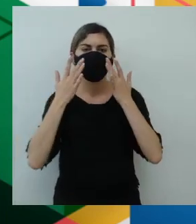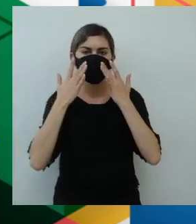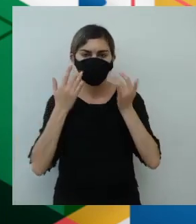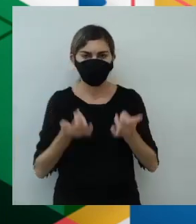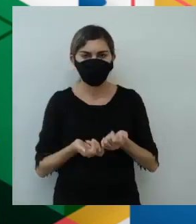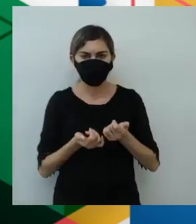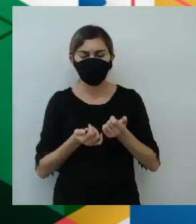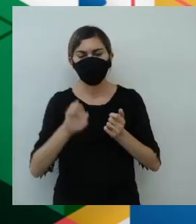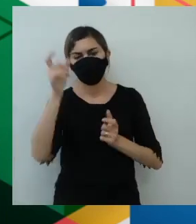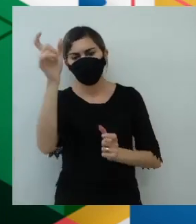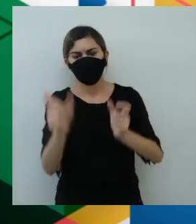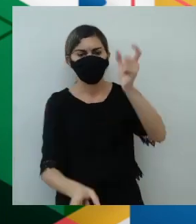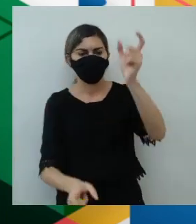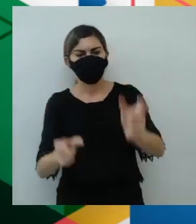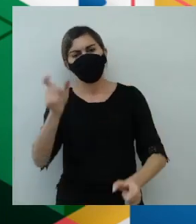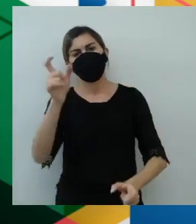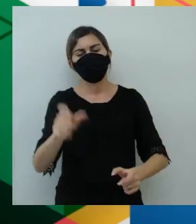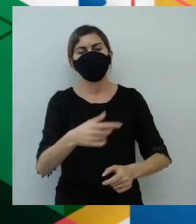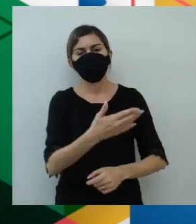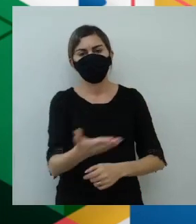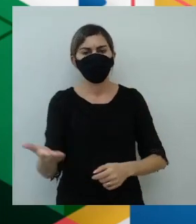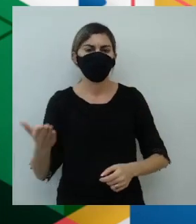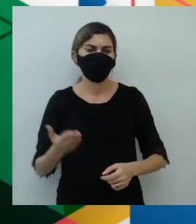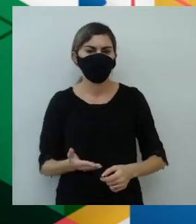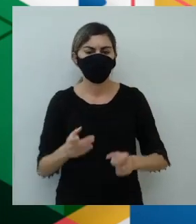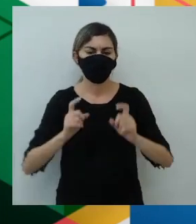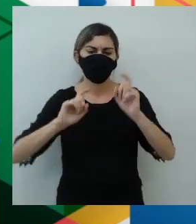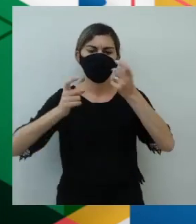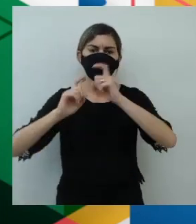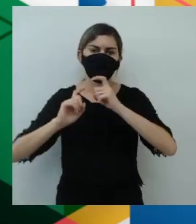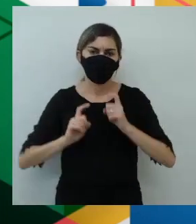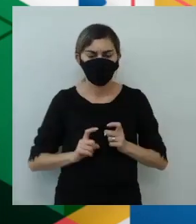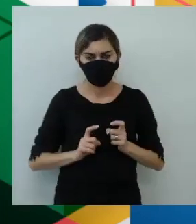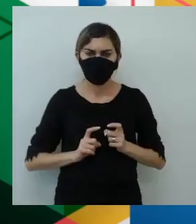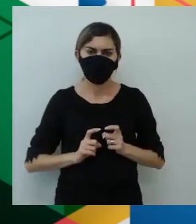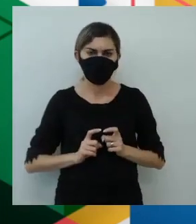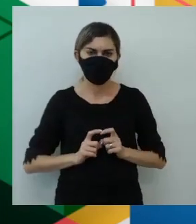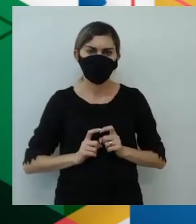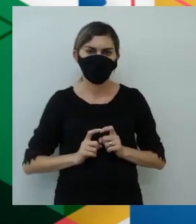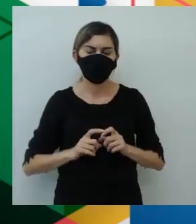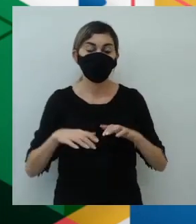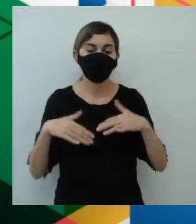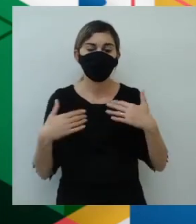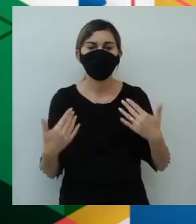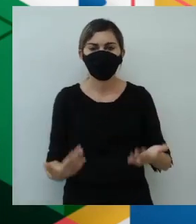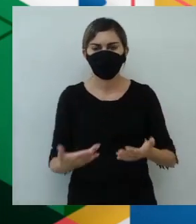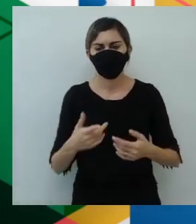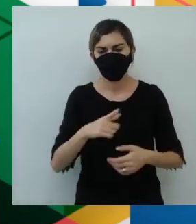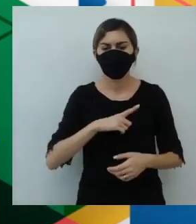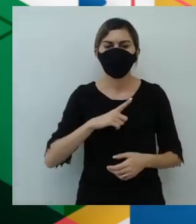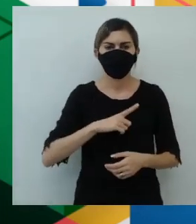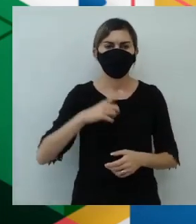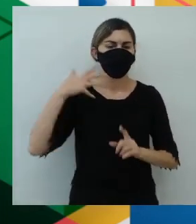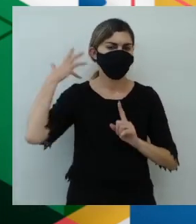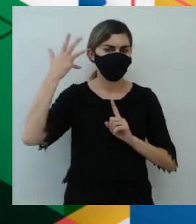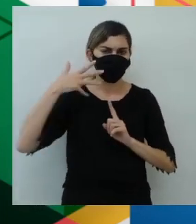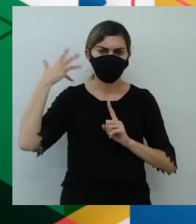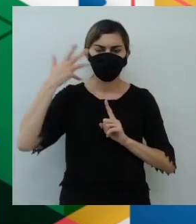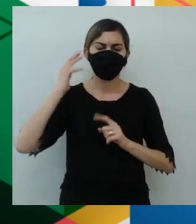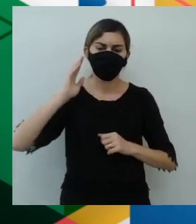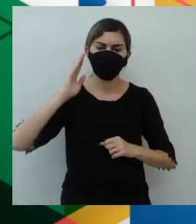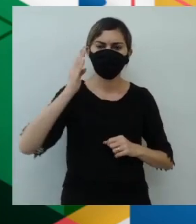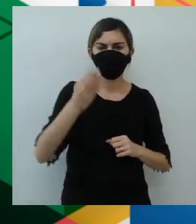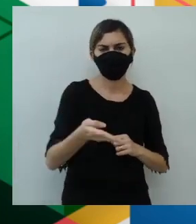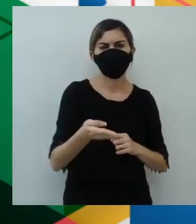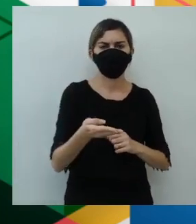as personagens, elas dialogam o tempo todo. Então, você tem ali um discurso direto,